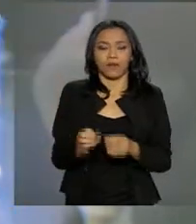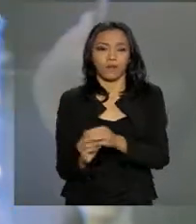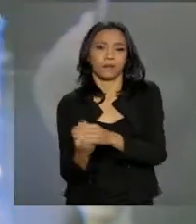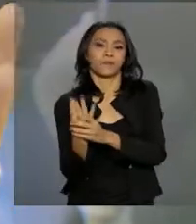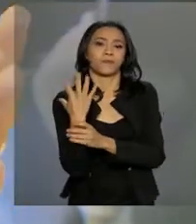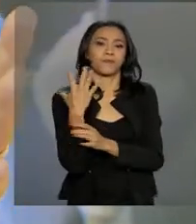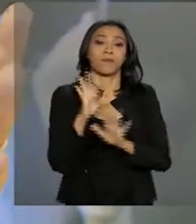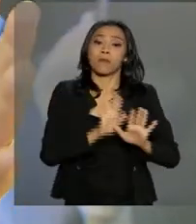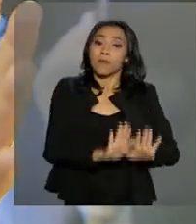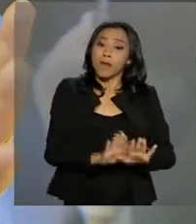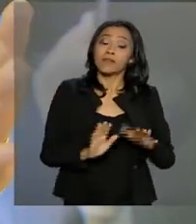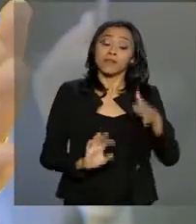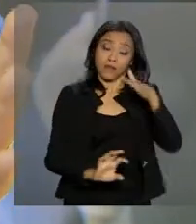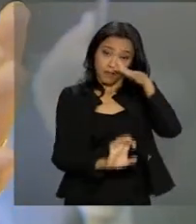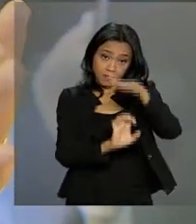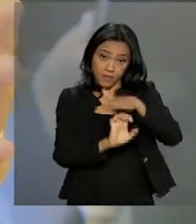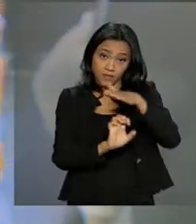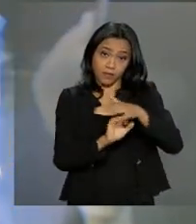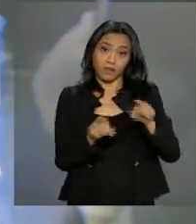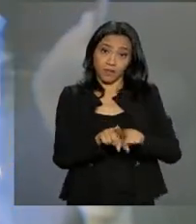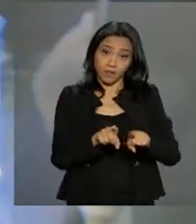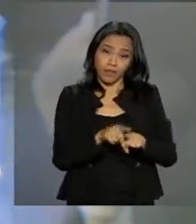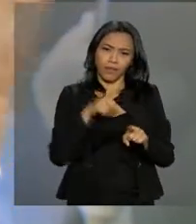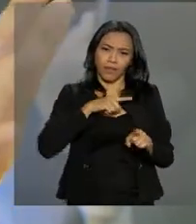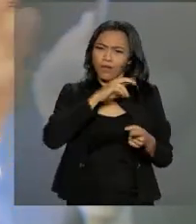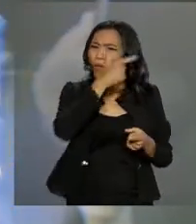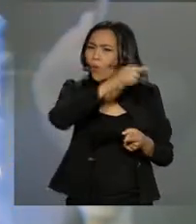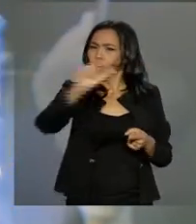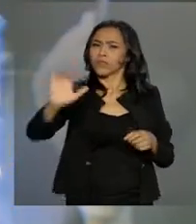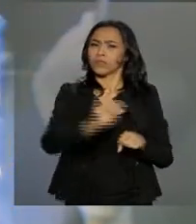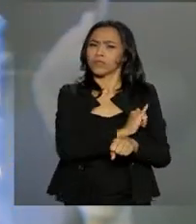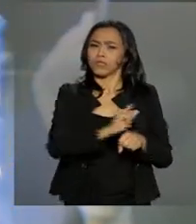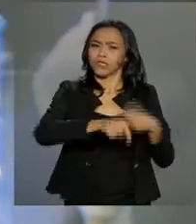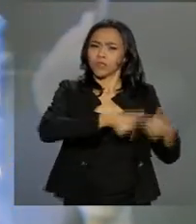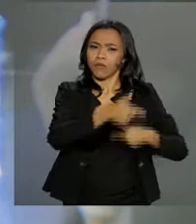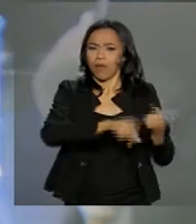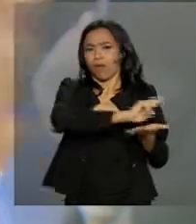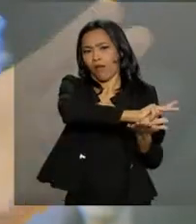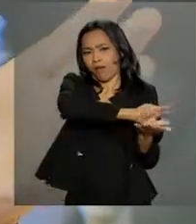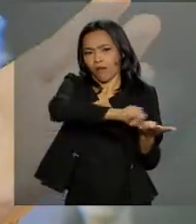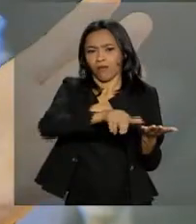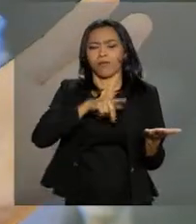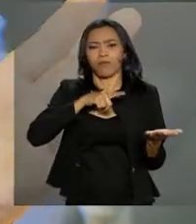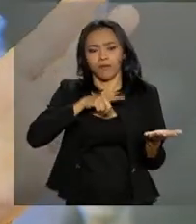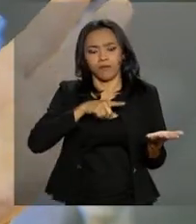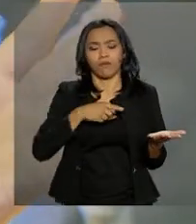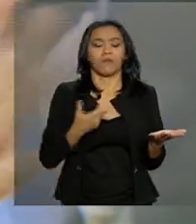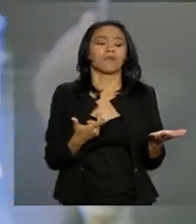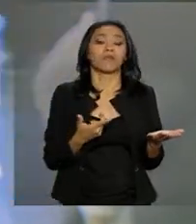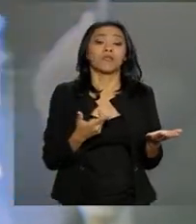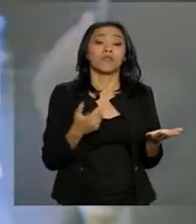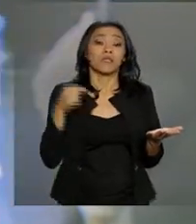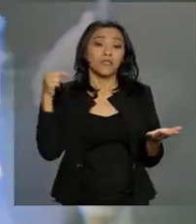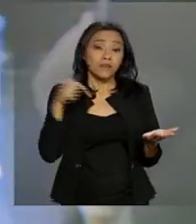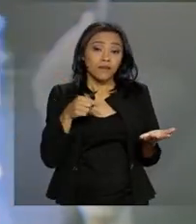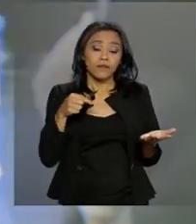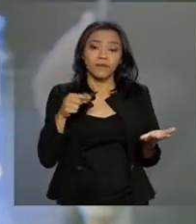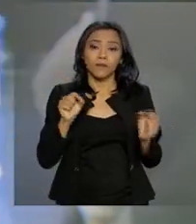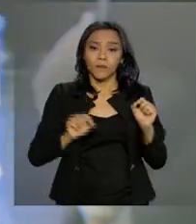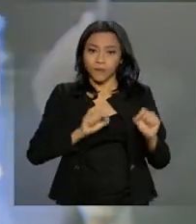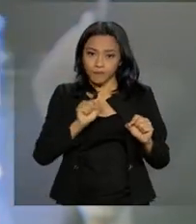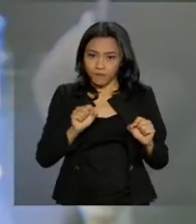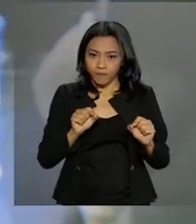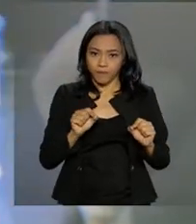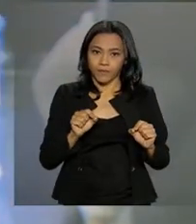Embrapa também desenvolve variedades que são mais produtivas, que são mais nutritivas e que, inclusive,